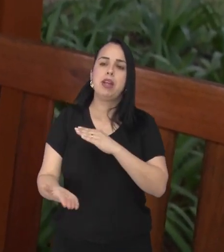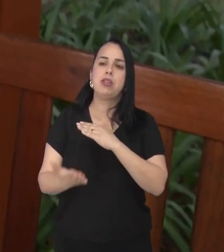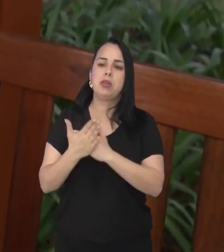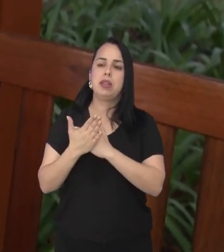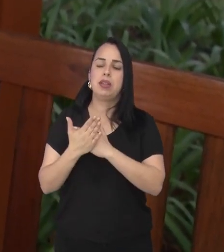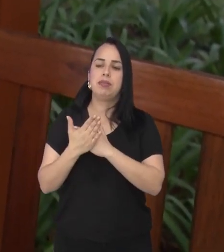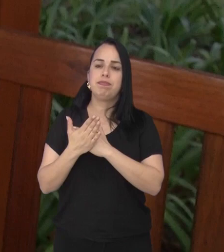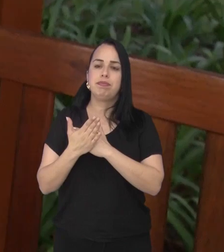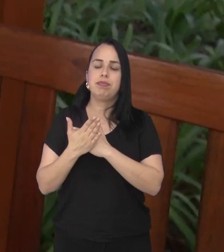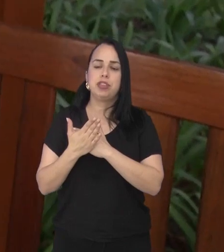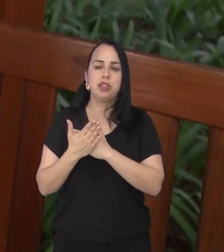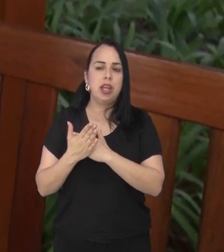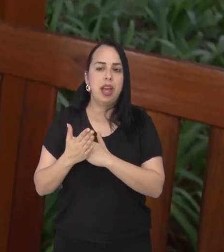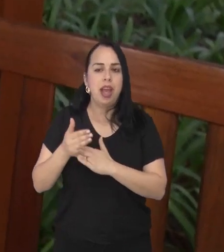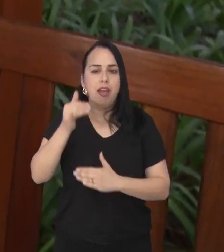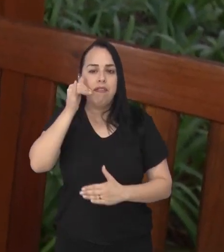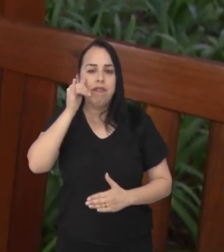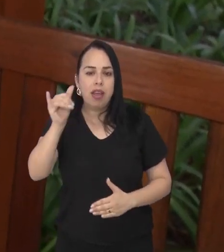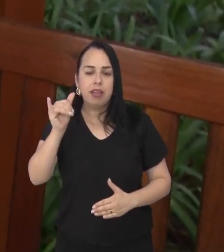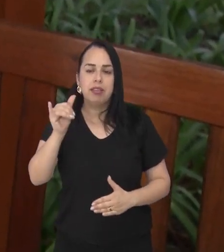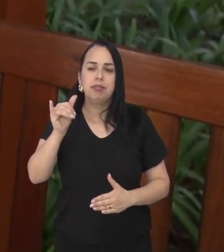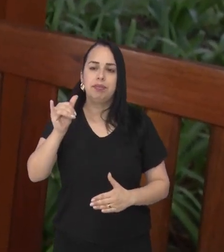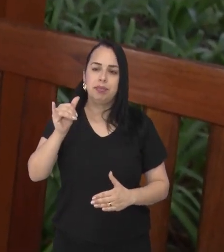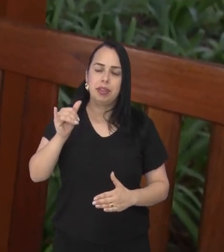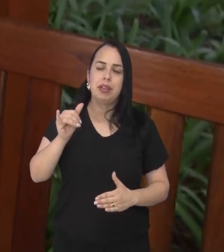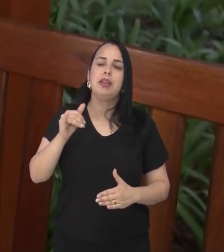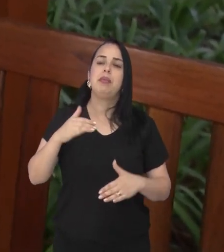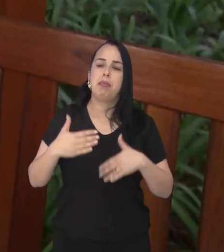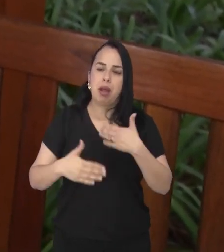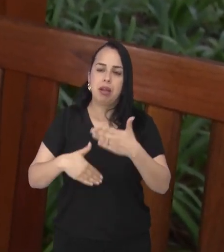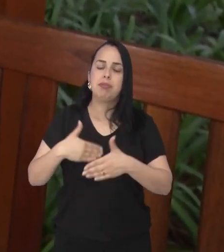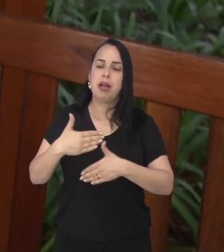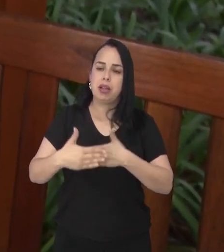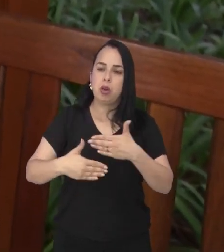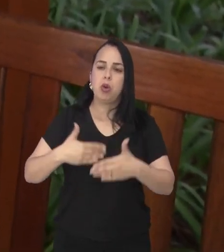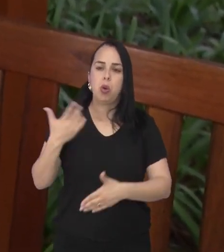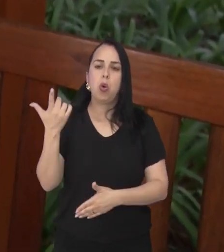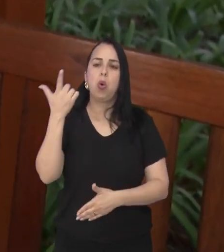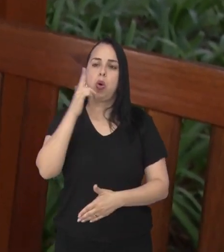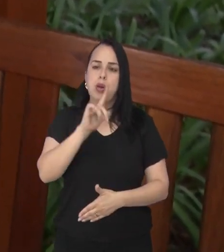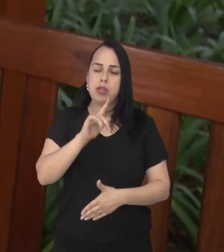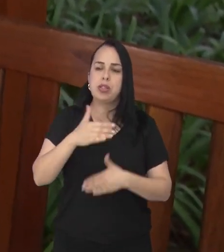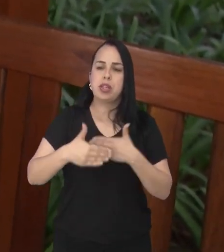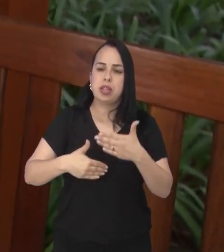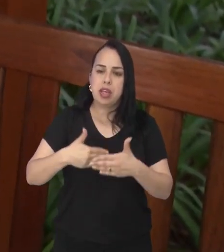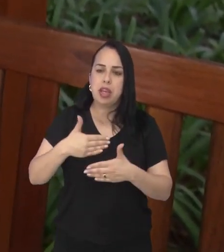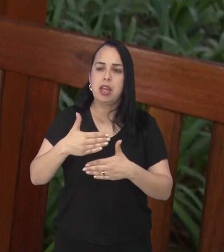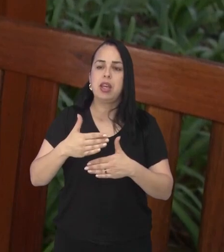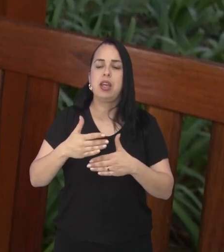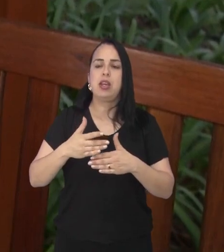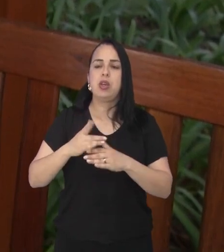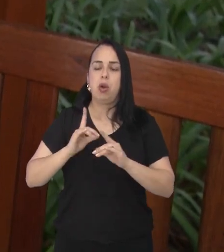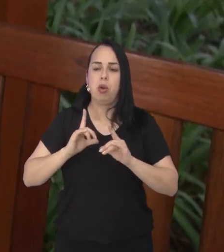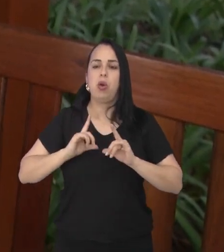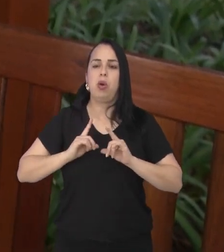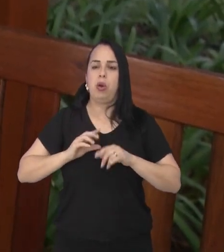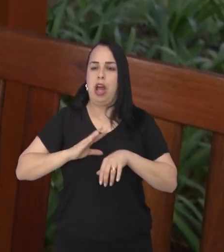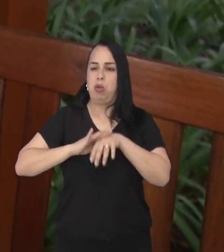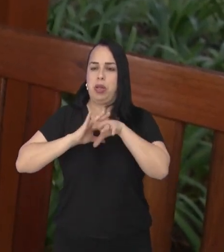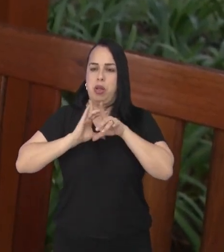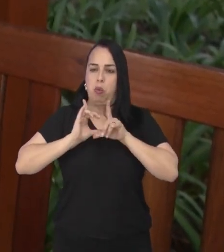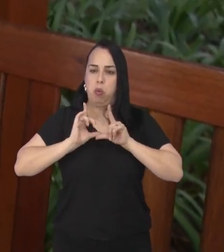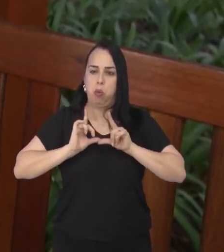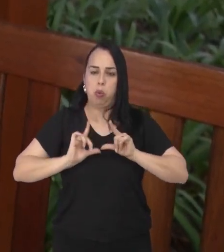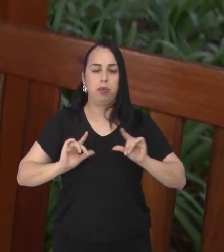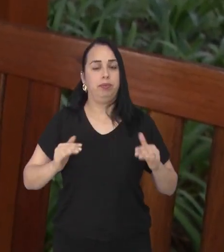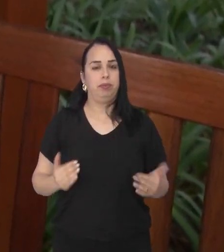ajuda a me prevenir e me poupar de situações para que eu possa retardar cada vez mais o efeito que